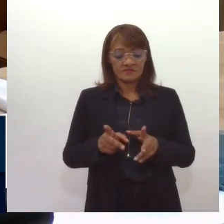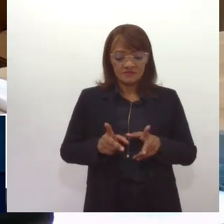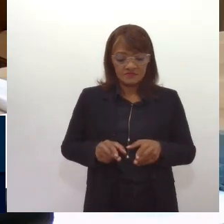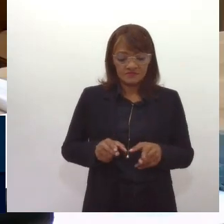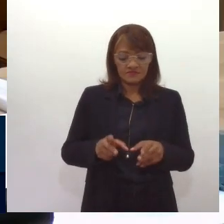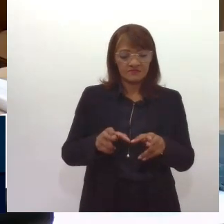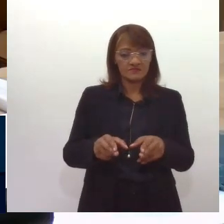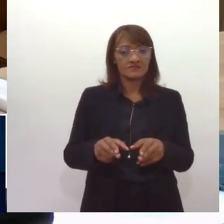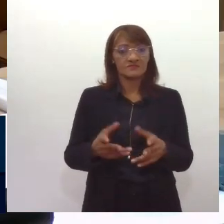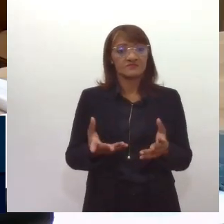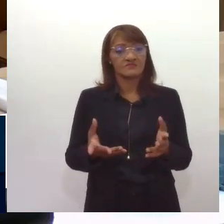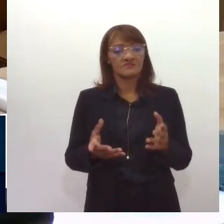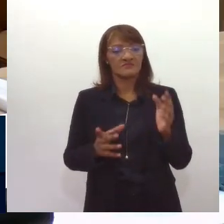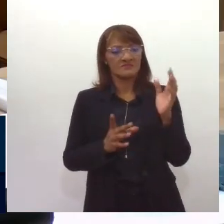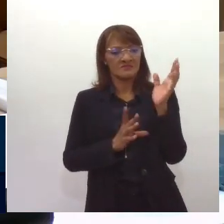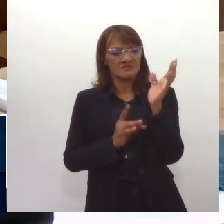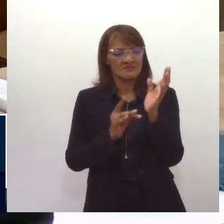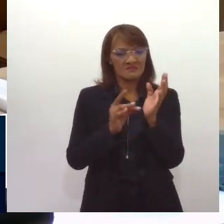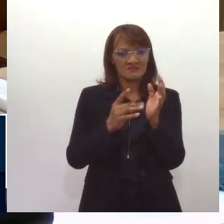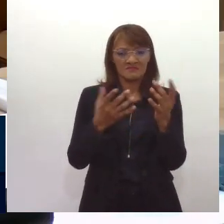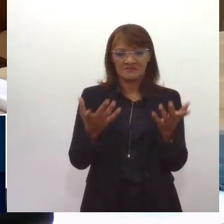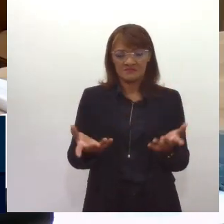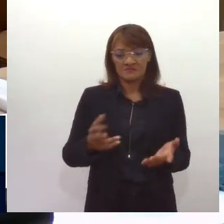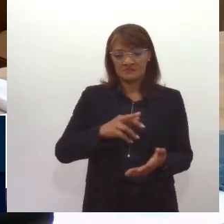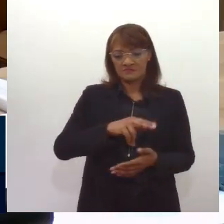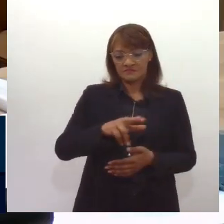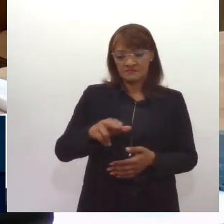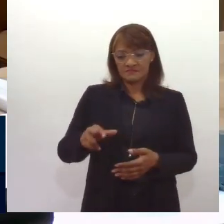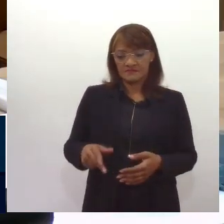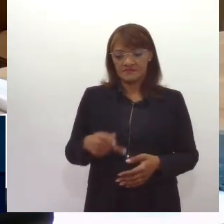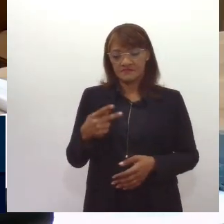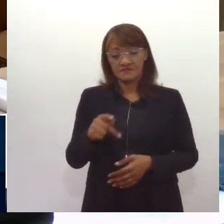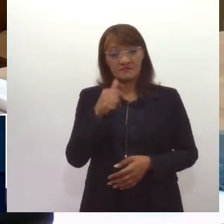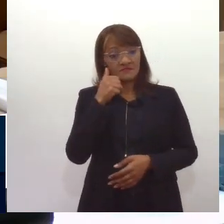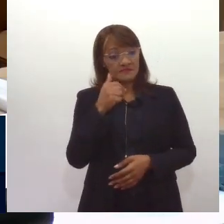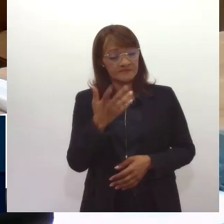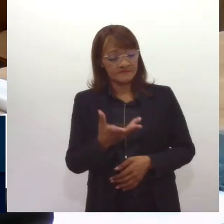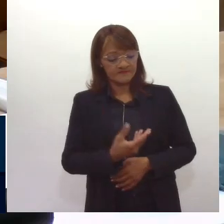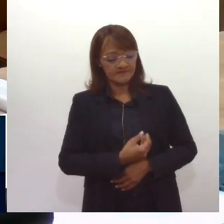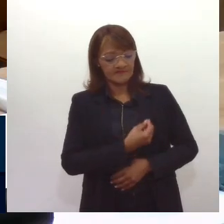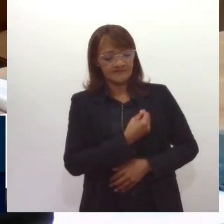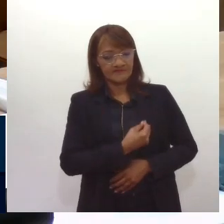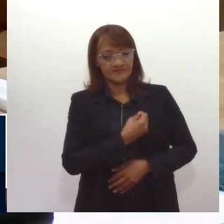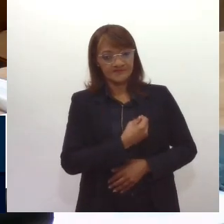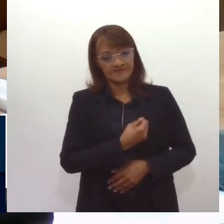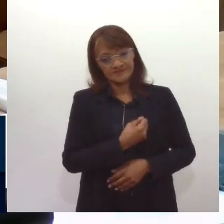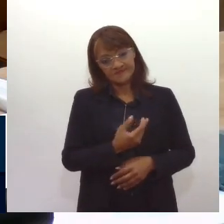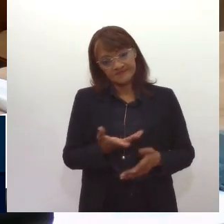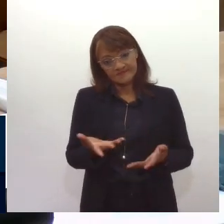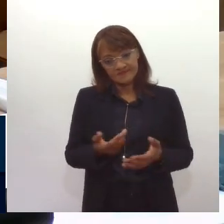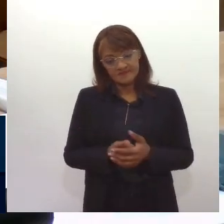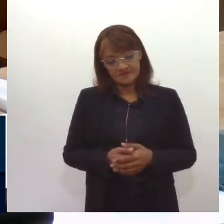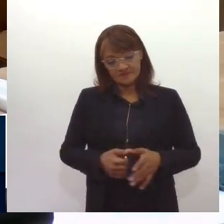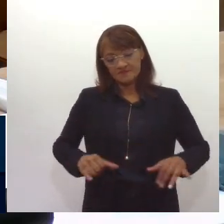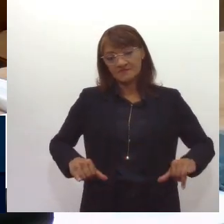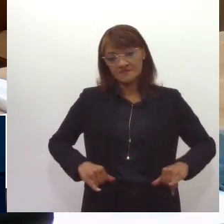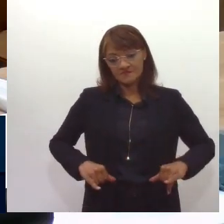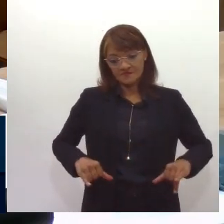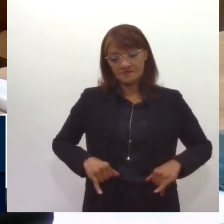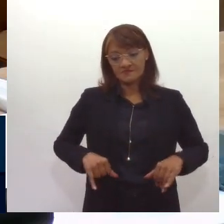e marisqueiras, né, que vivem ali, que estão sofrendo também as consequências, né,